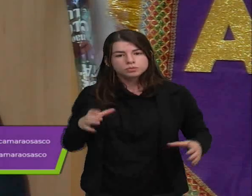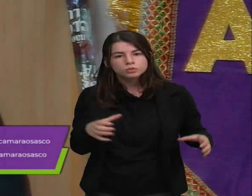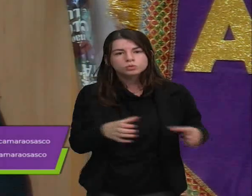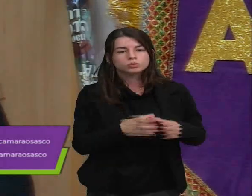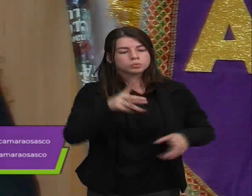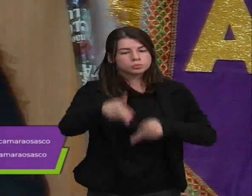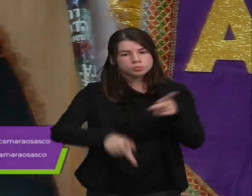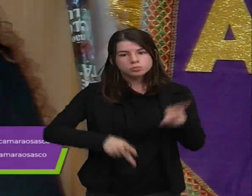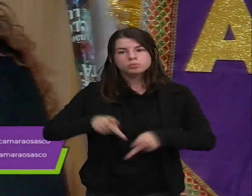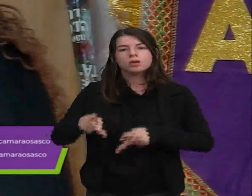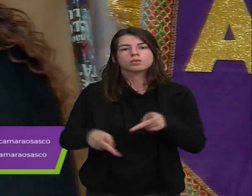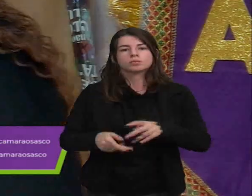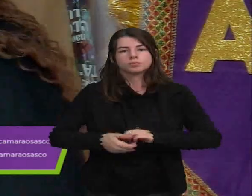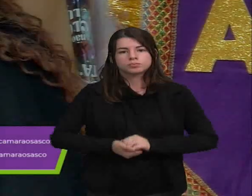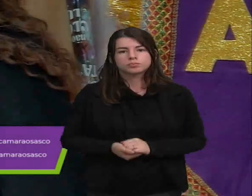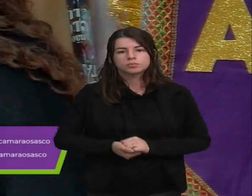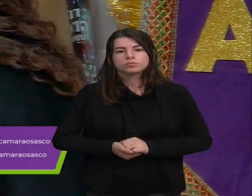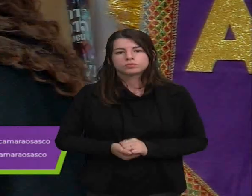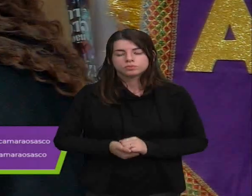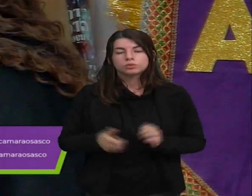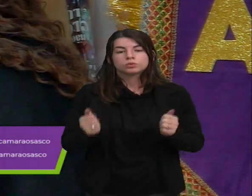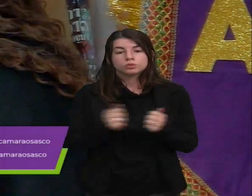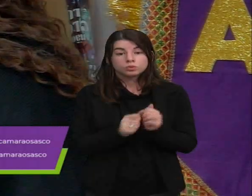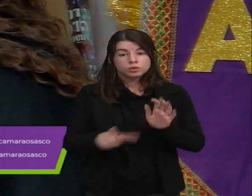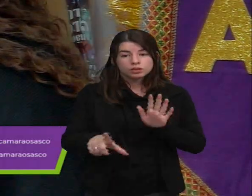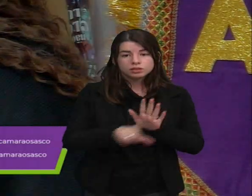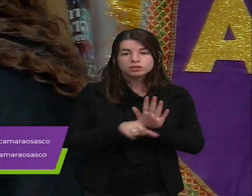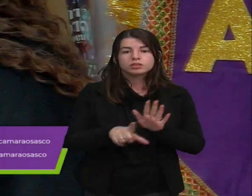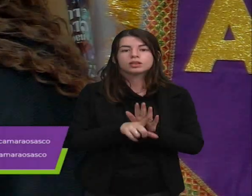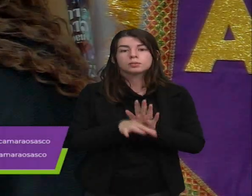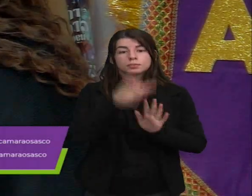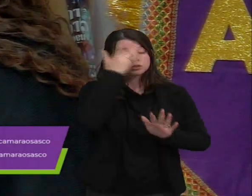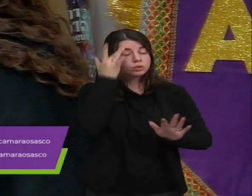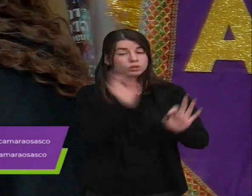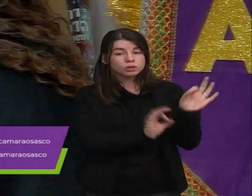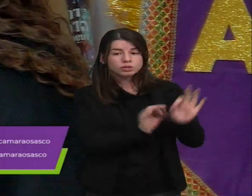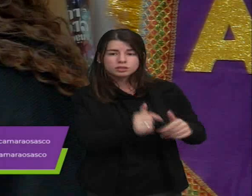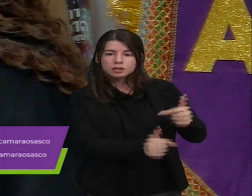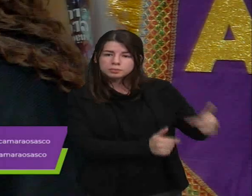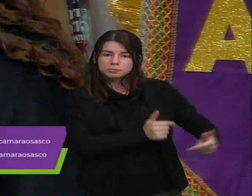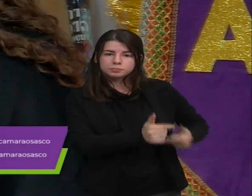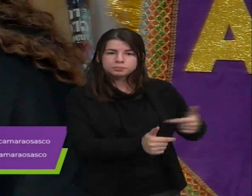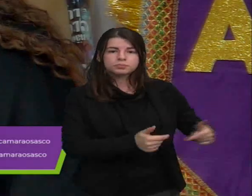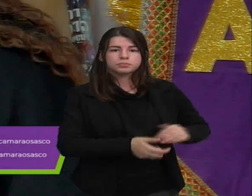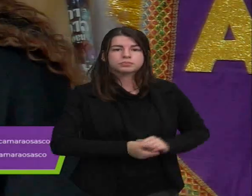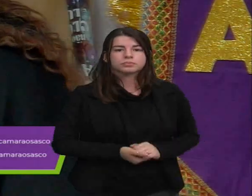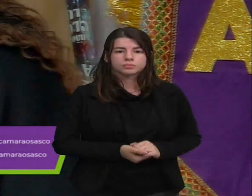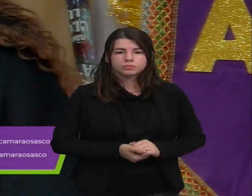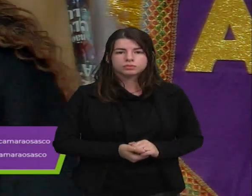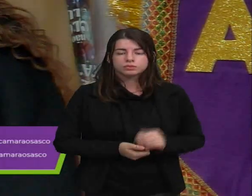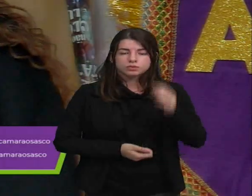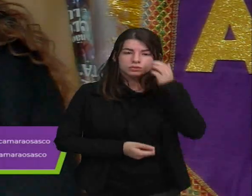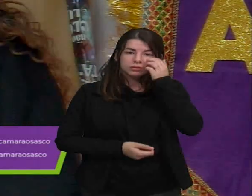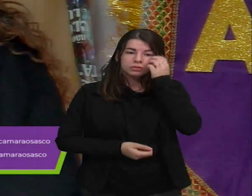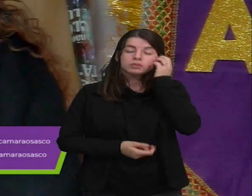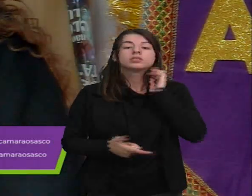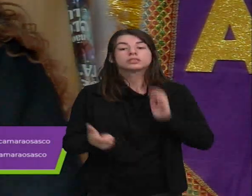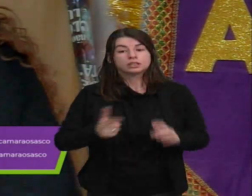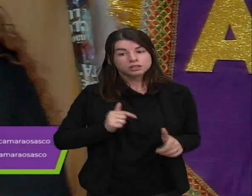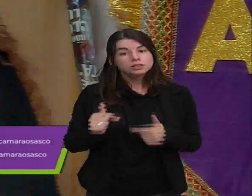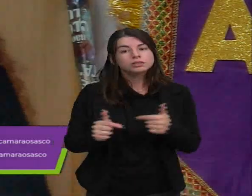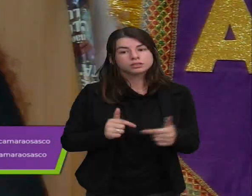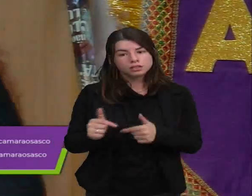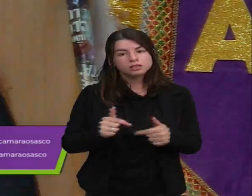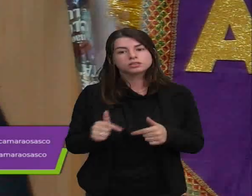populares com os sindicatos com o povo que organiza o povo trabalhador dessa empresa porque a gente está falando também de empregos